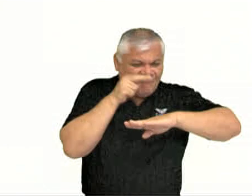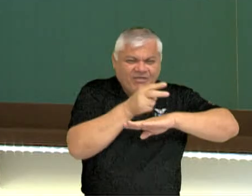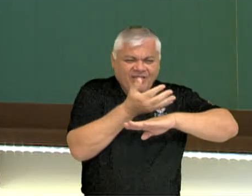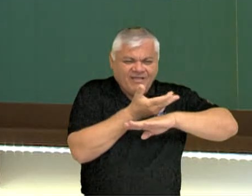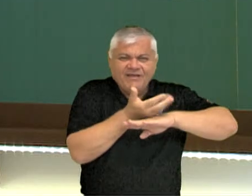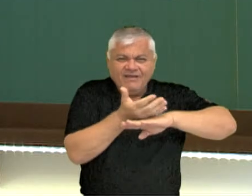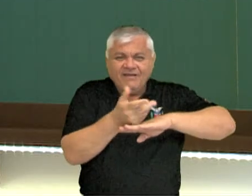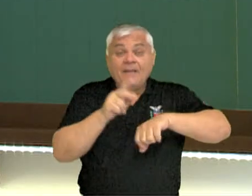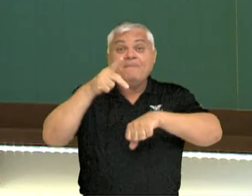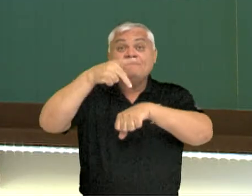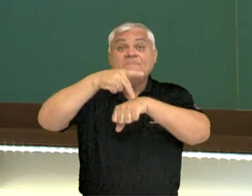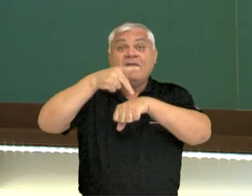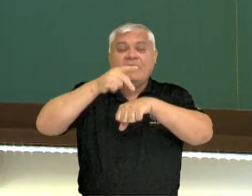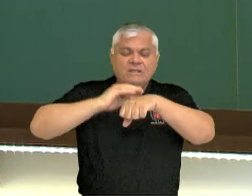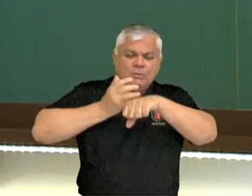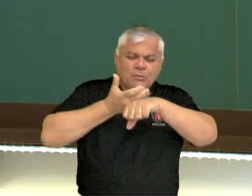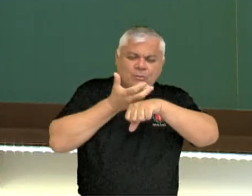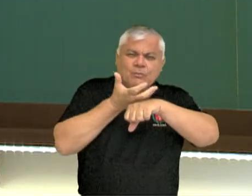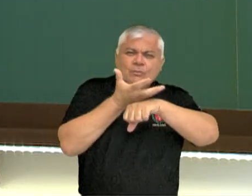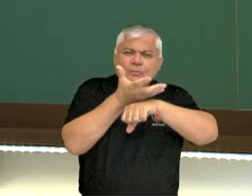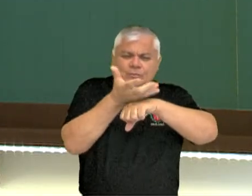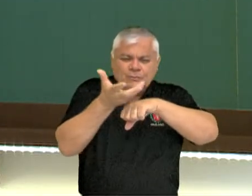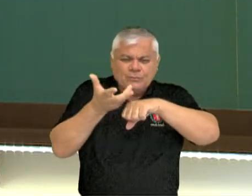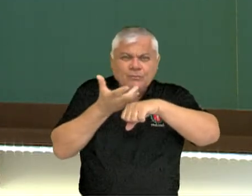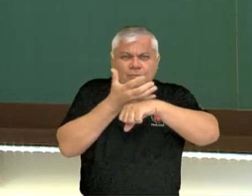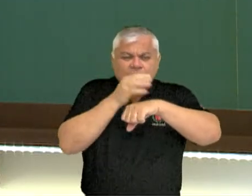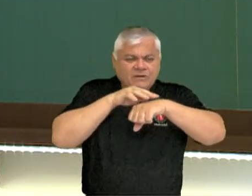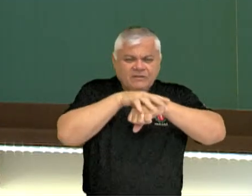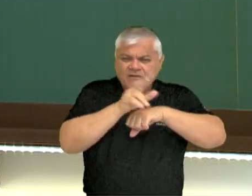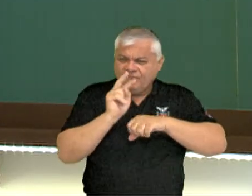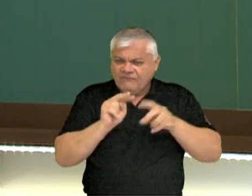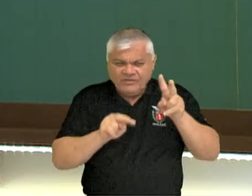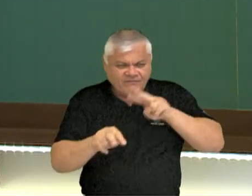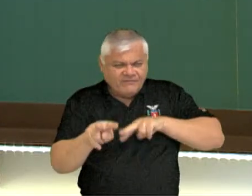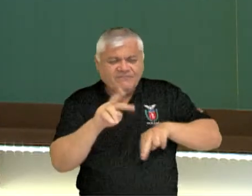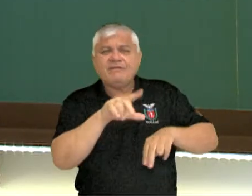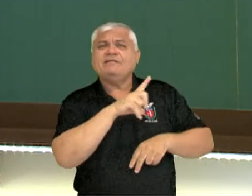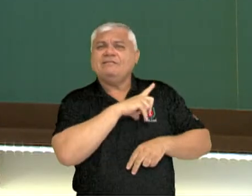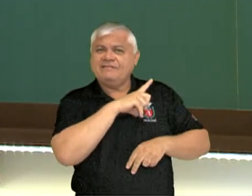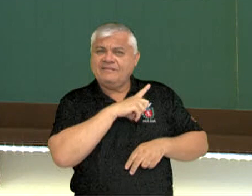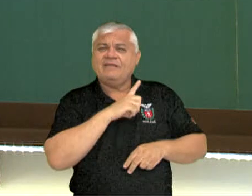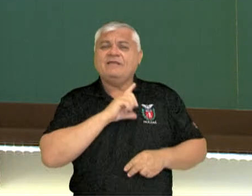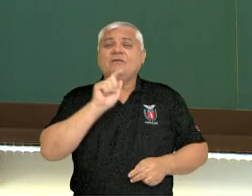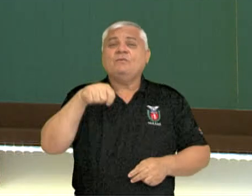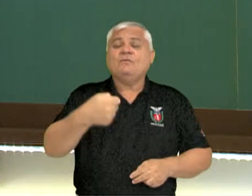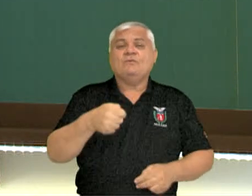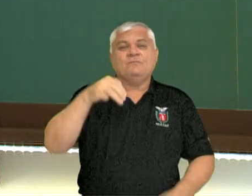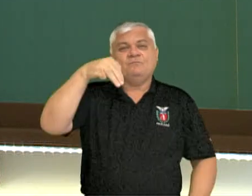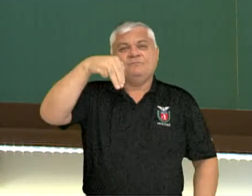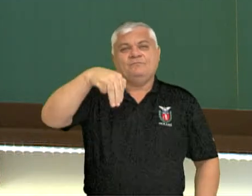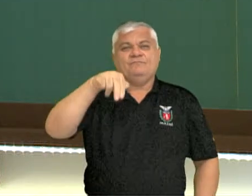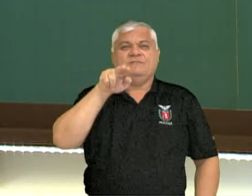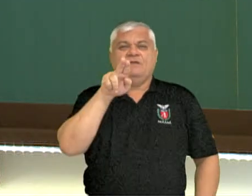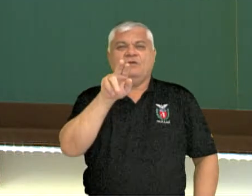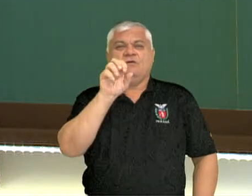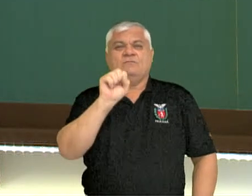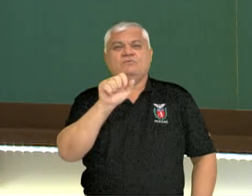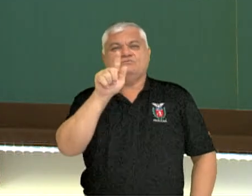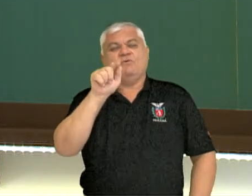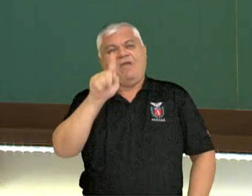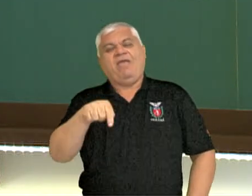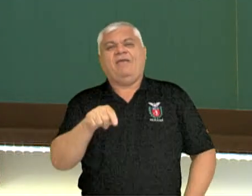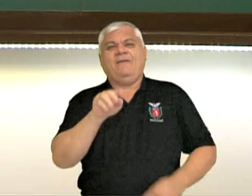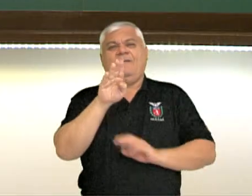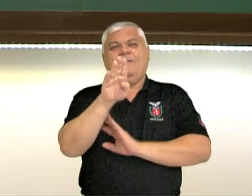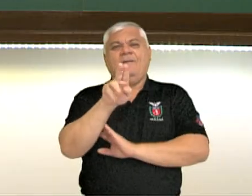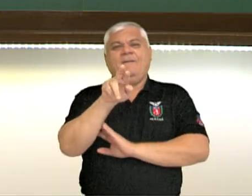mais atenção o meio à sua volta, você vai se deparar aí com um musgo, que é um dos principais representantes das